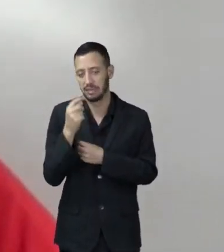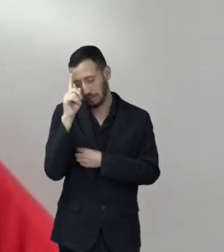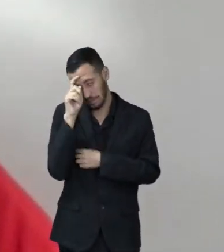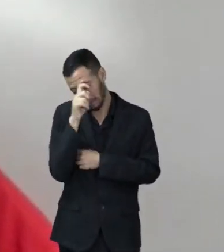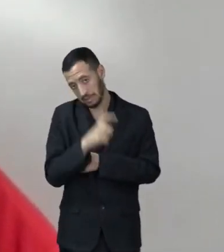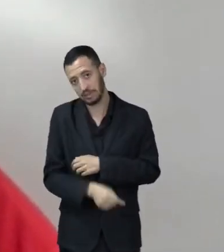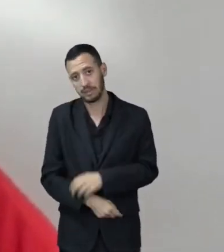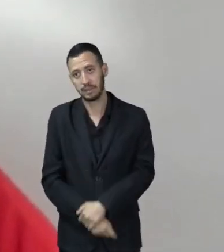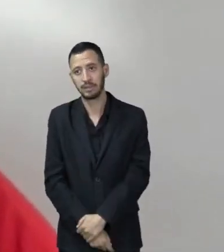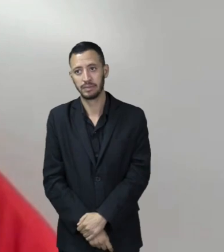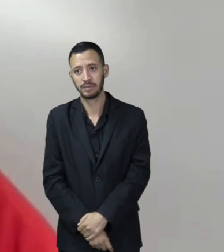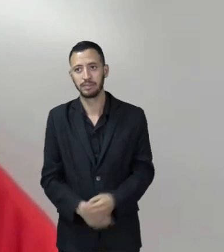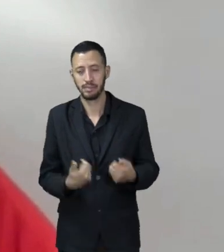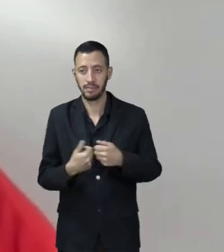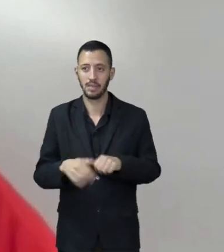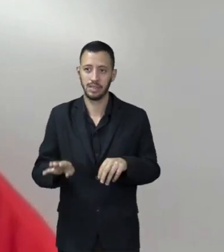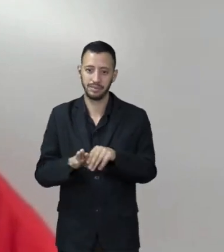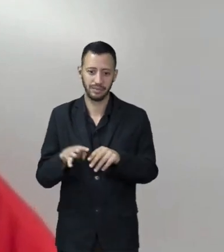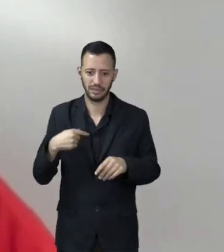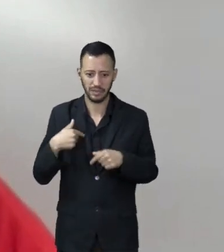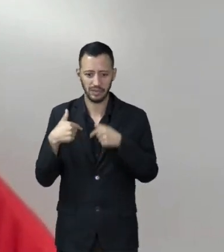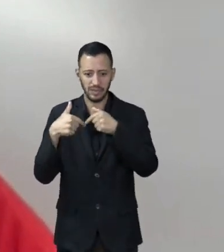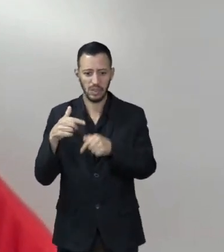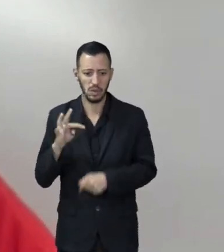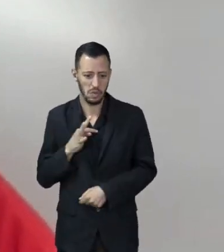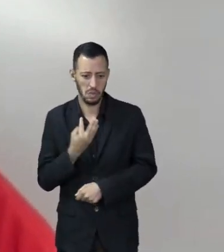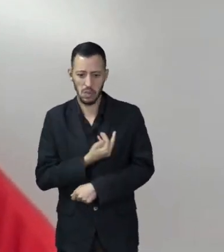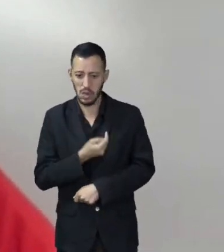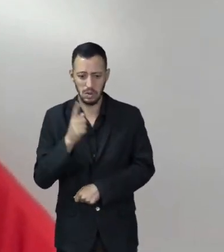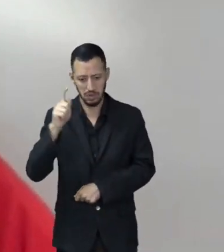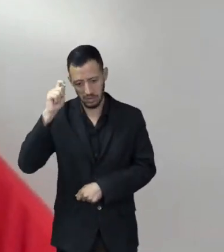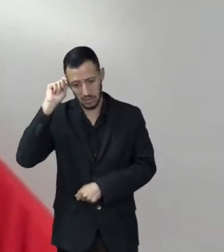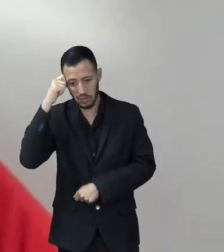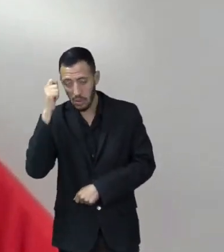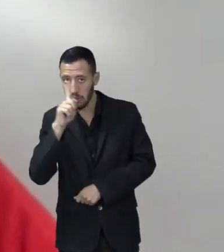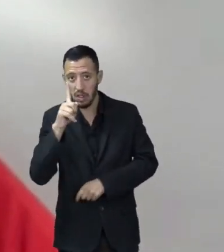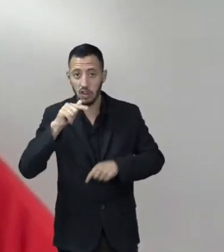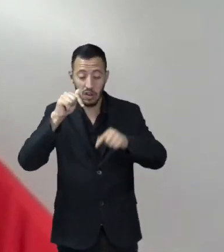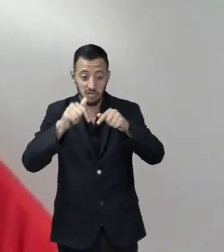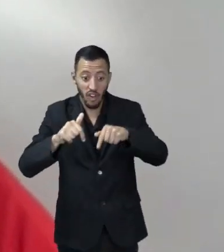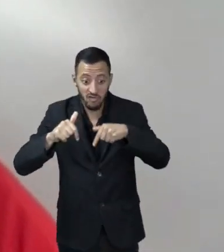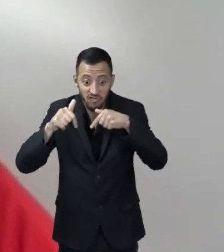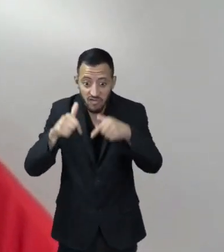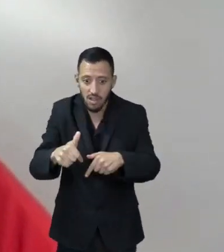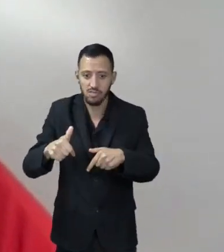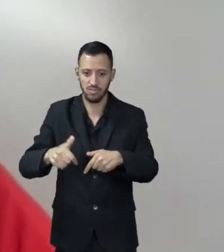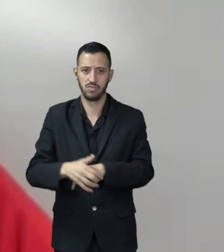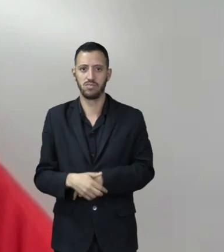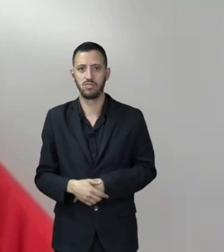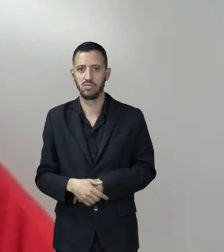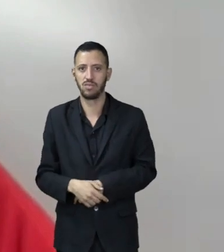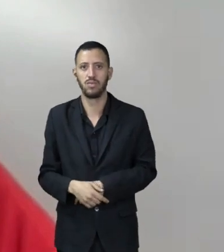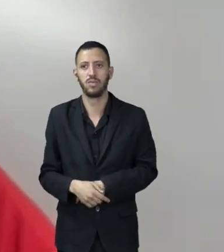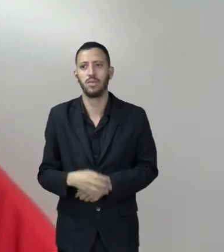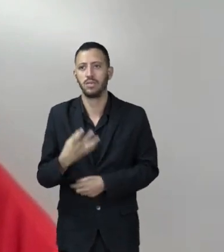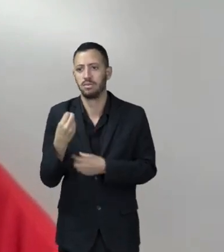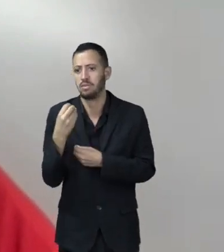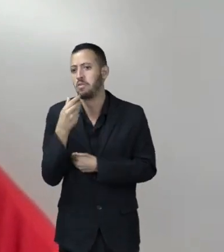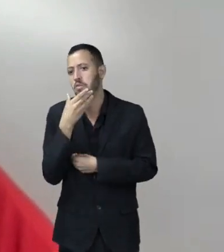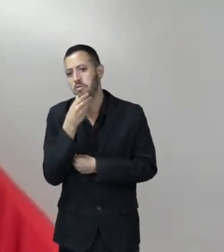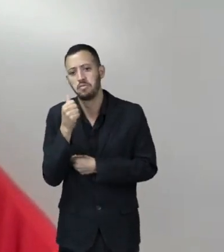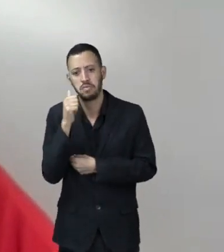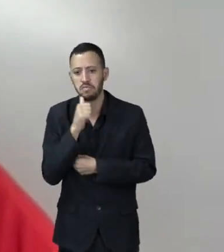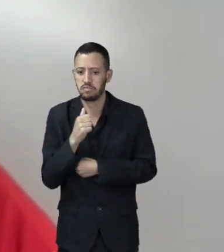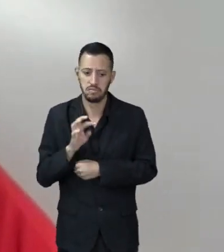mas a gente está aí para lutar. Travesti não é feita de luto, travesti é feita de luta. Por muitas que infelizmente nós perdemos, e muitos homens trans e